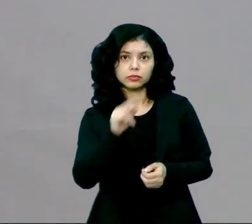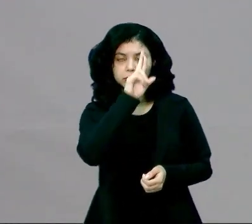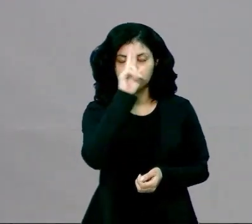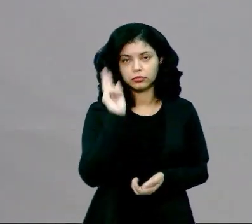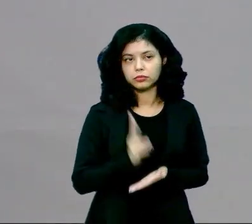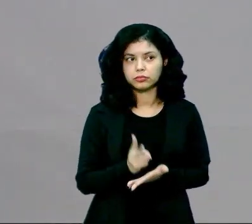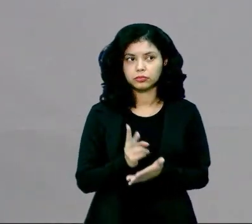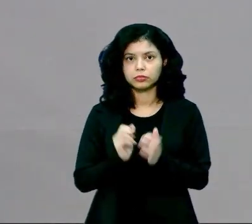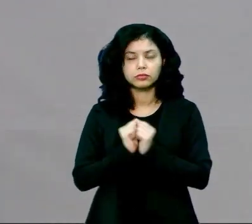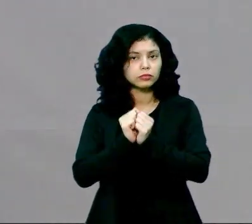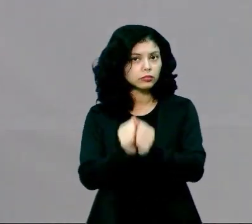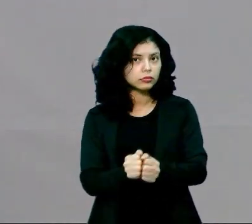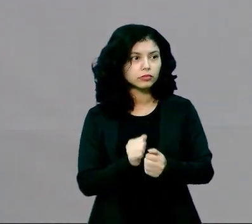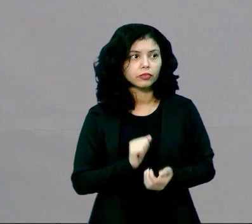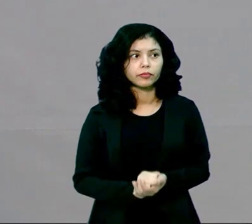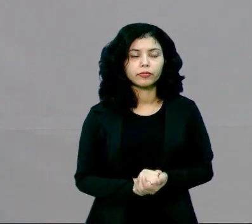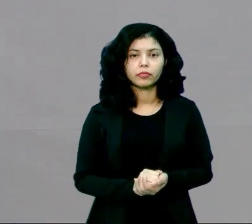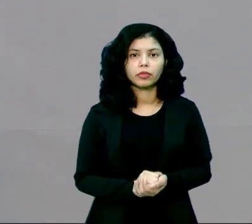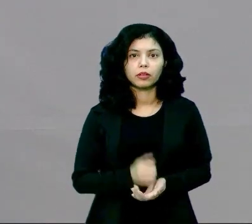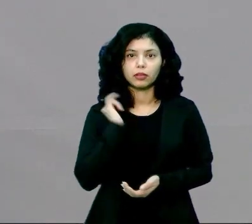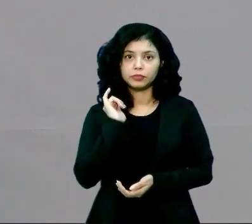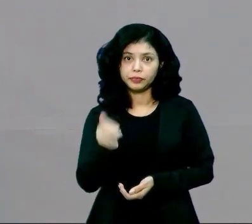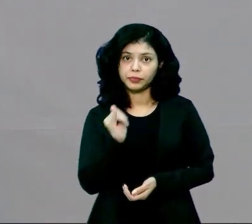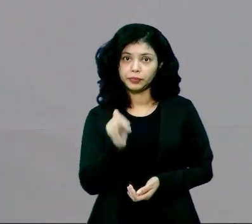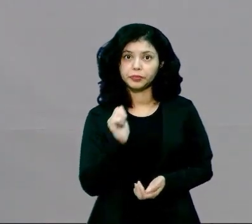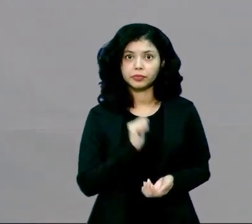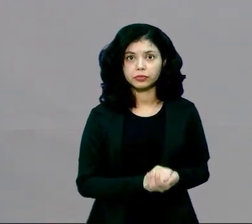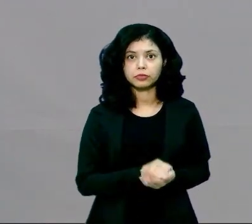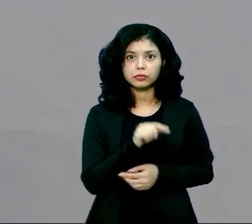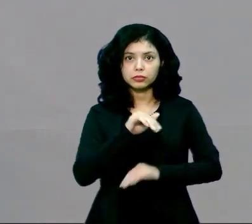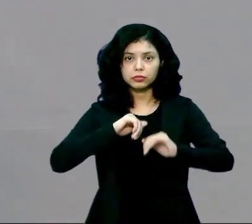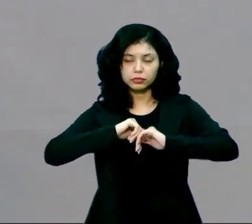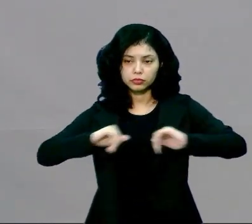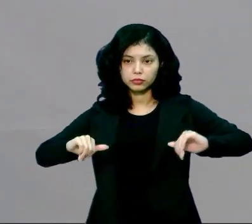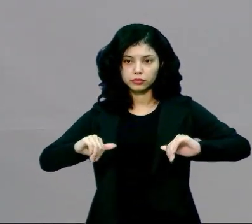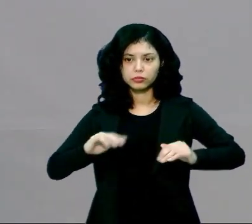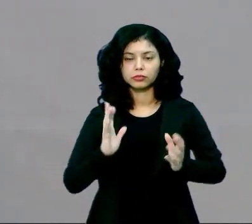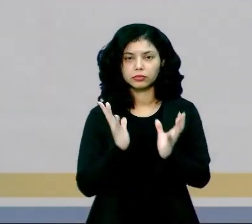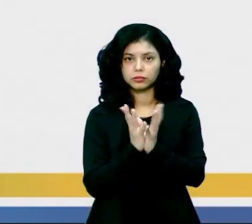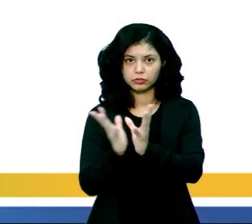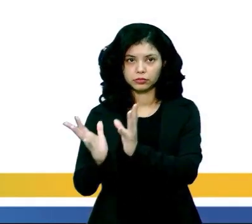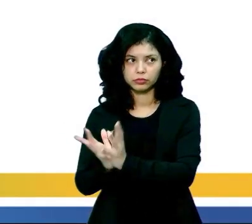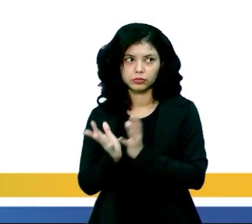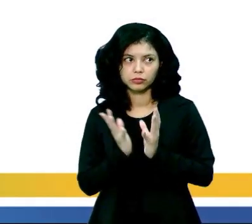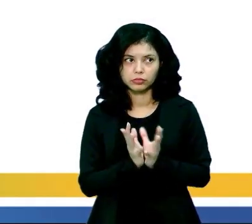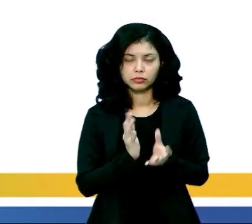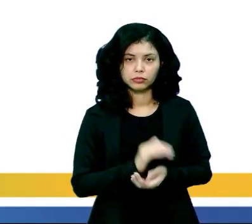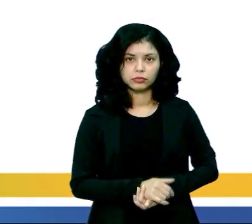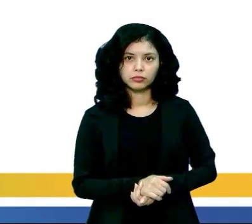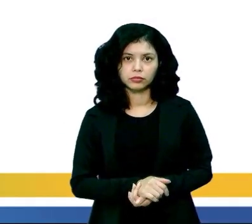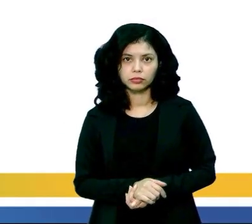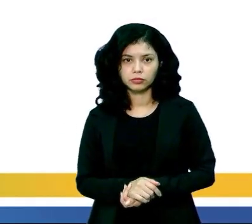tempo, tá? Então, os narradores, eles subdividem-se em grupos, tá?